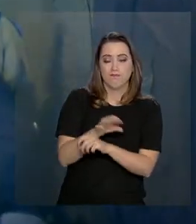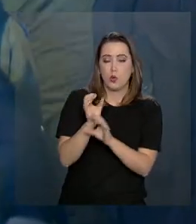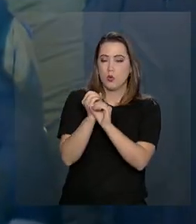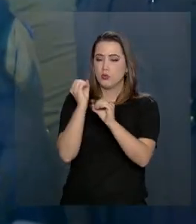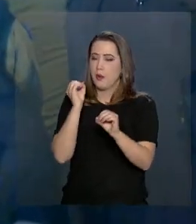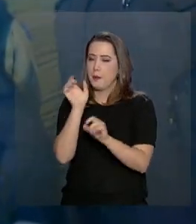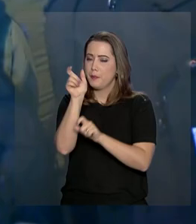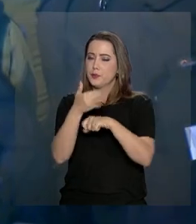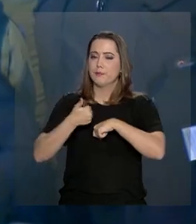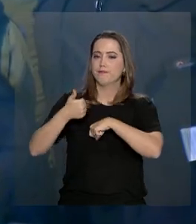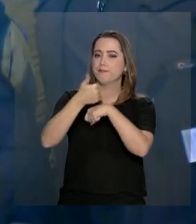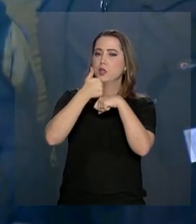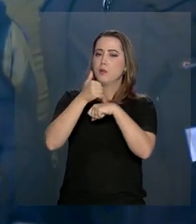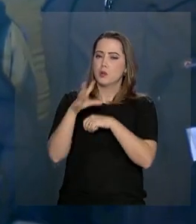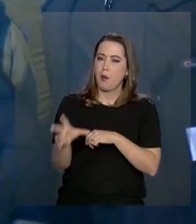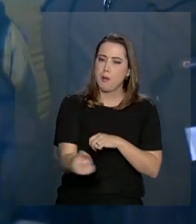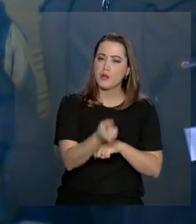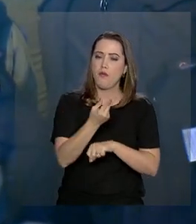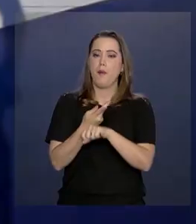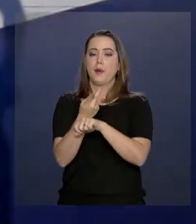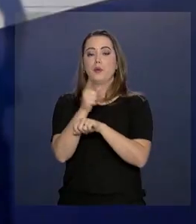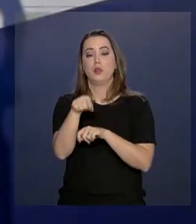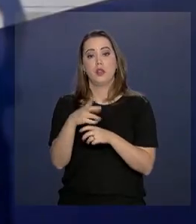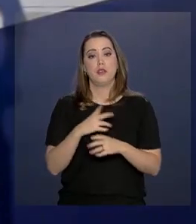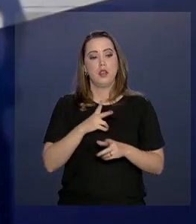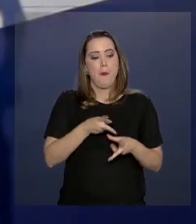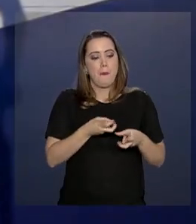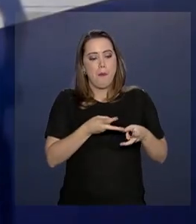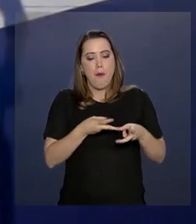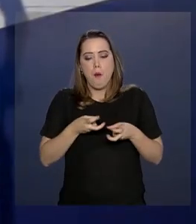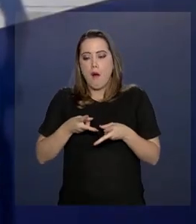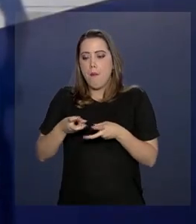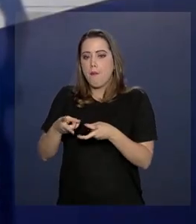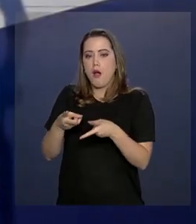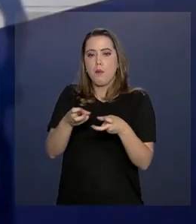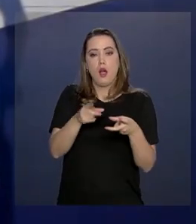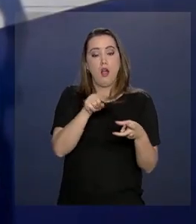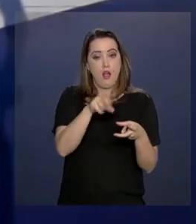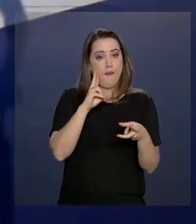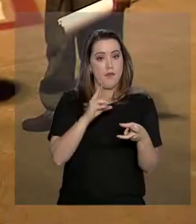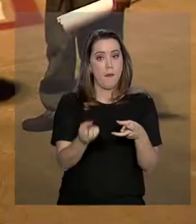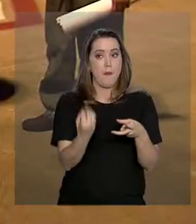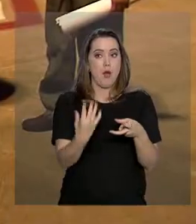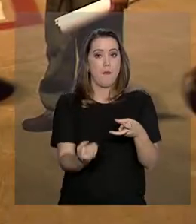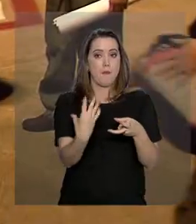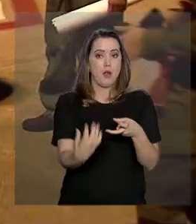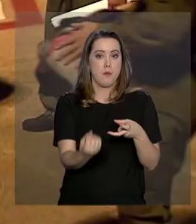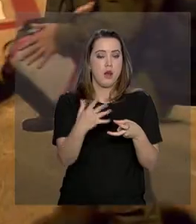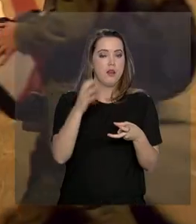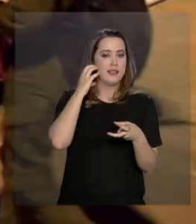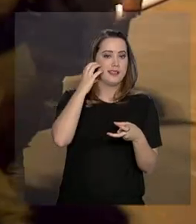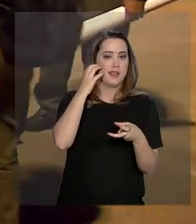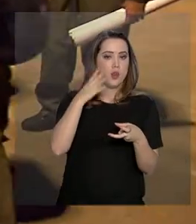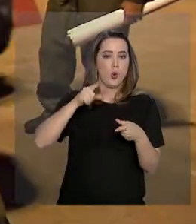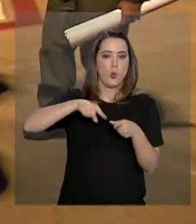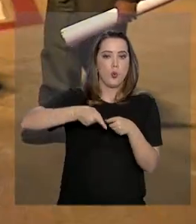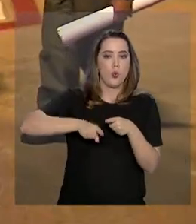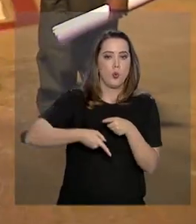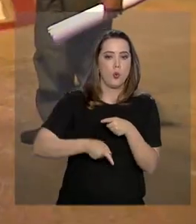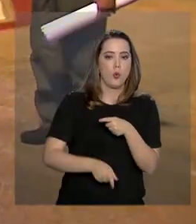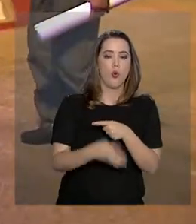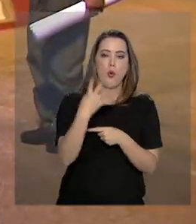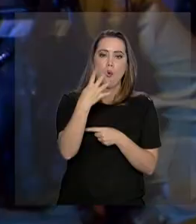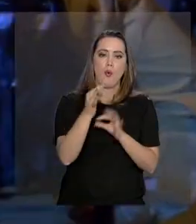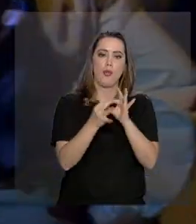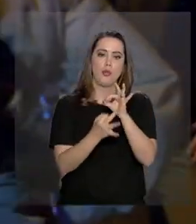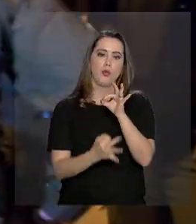de salvamento. Os israelenses trouxeram radares capazes de identificar o sinal de aparelhos celulares a 4 metros abaixo